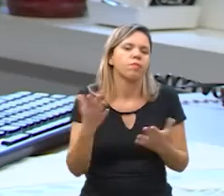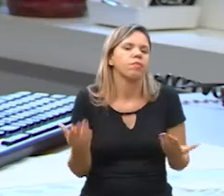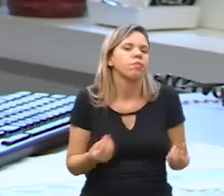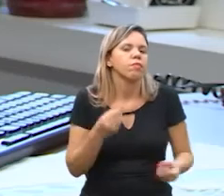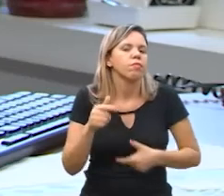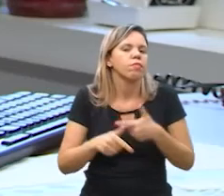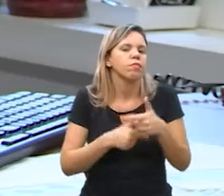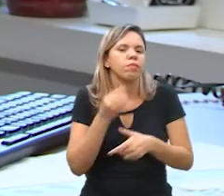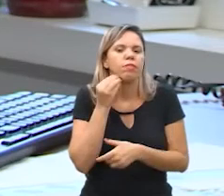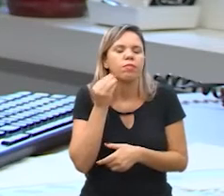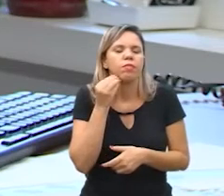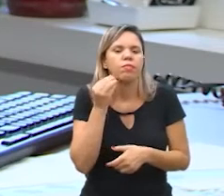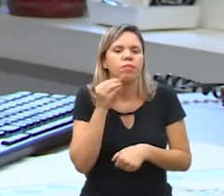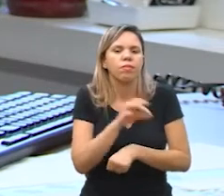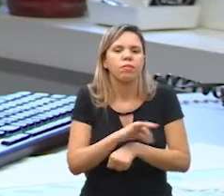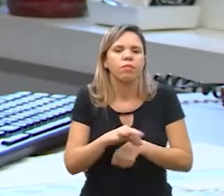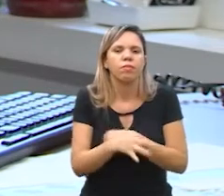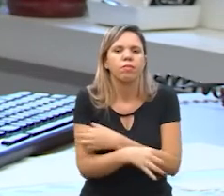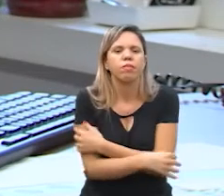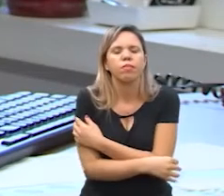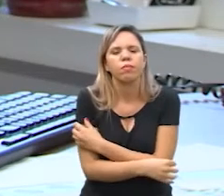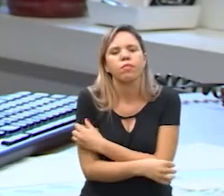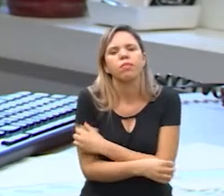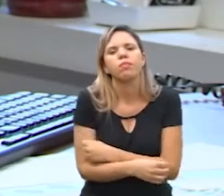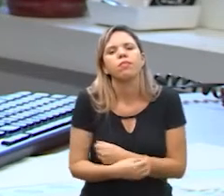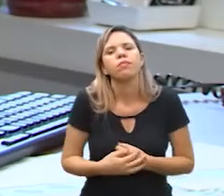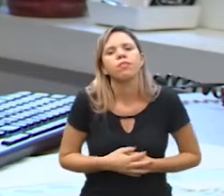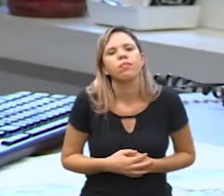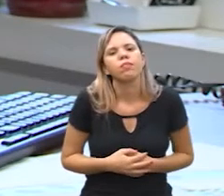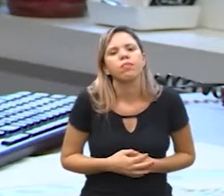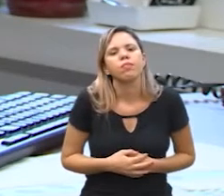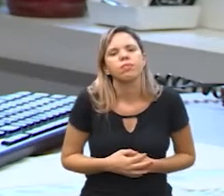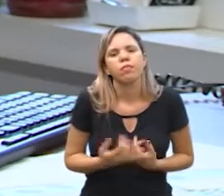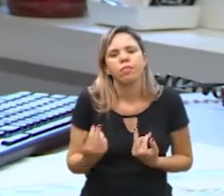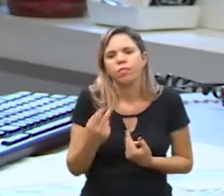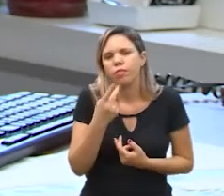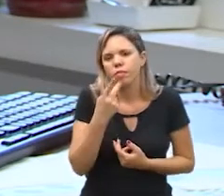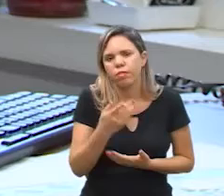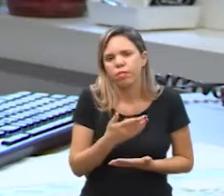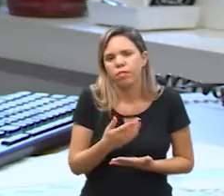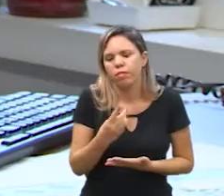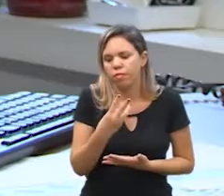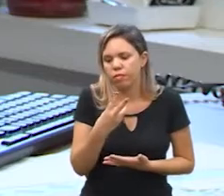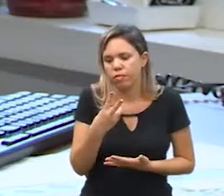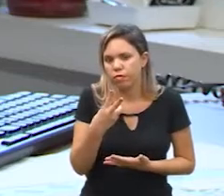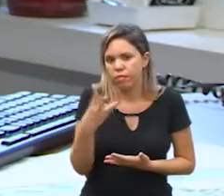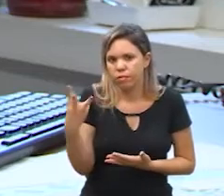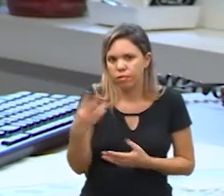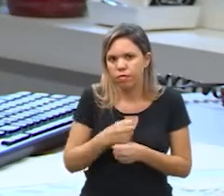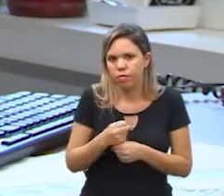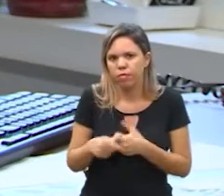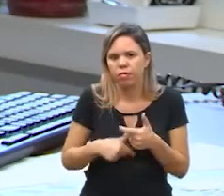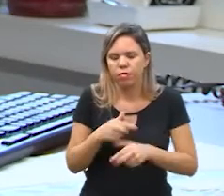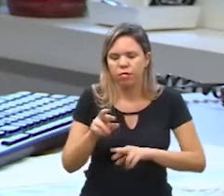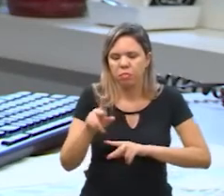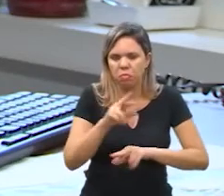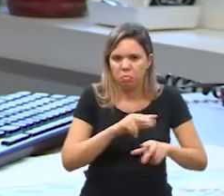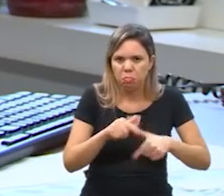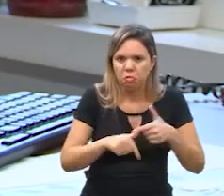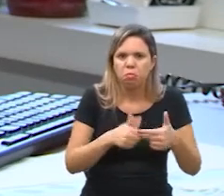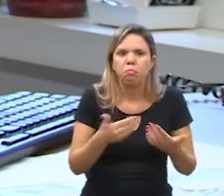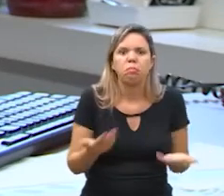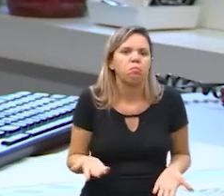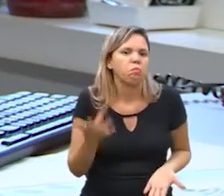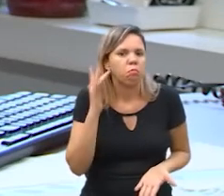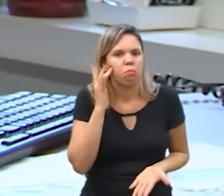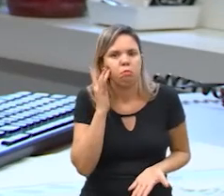está o mercado de arquitetura? O mercado de arquitetura, como eu já estou nisso há 23 anos, já passei por várias situações diferentes.